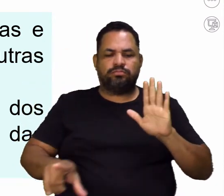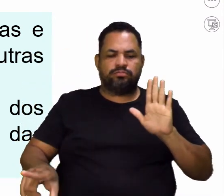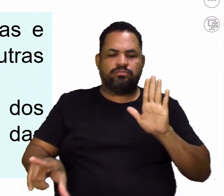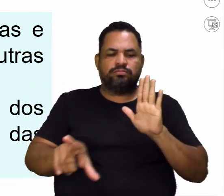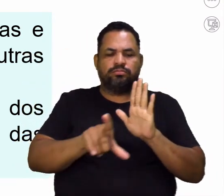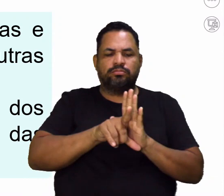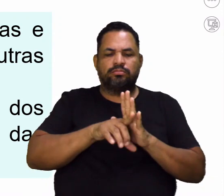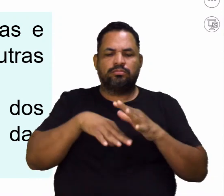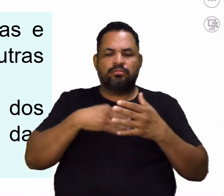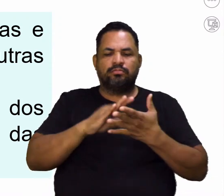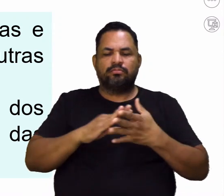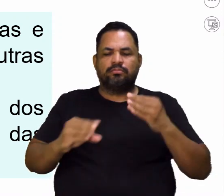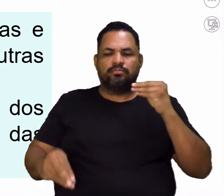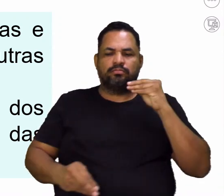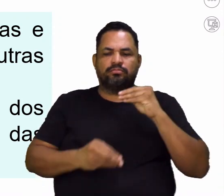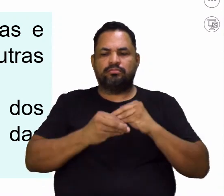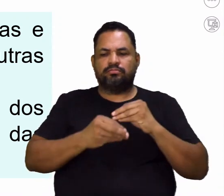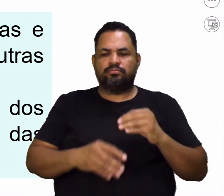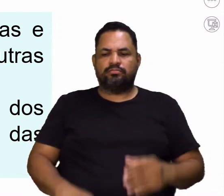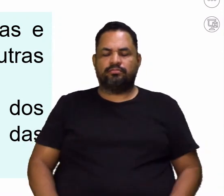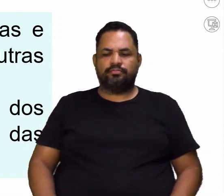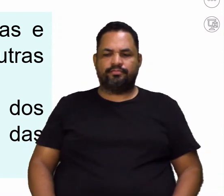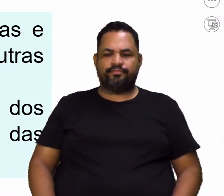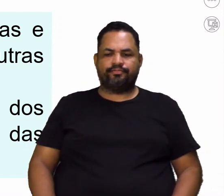lei das complementares